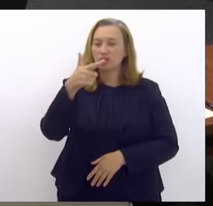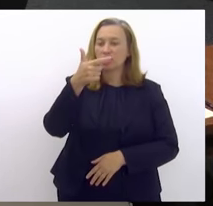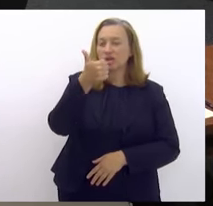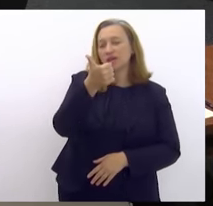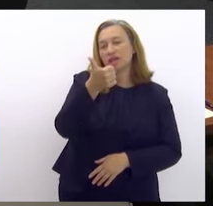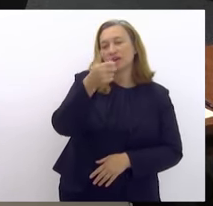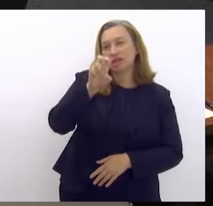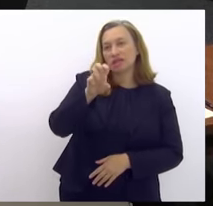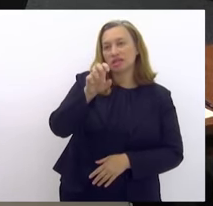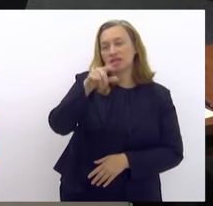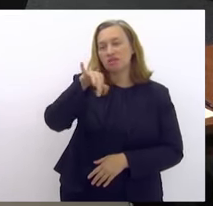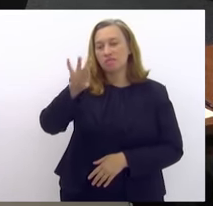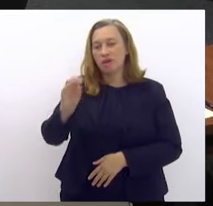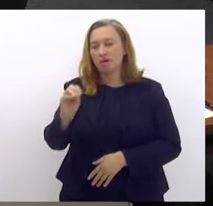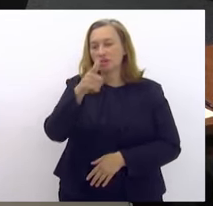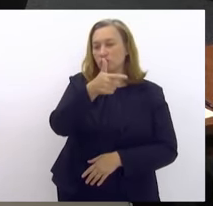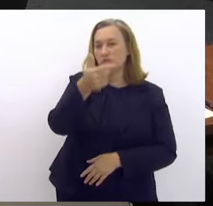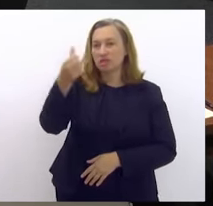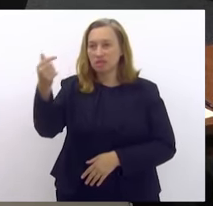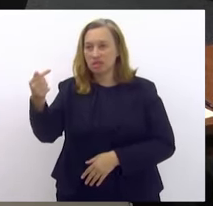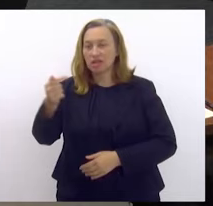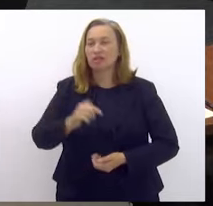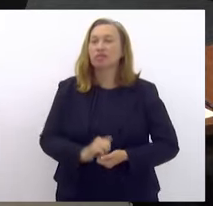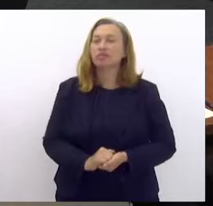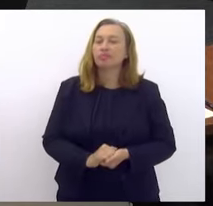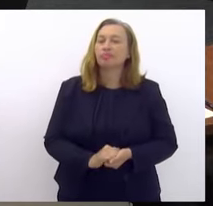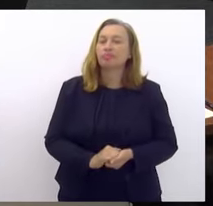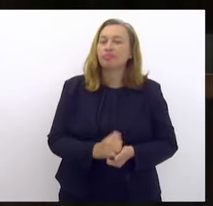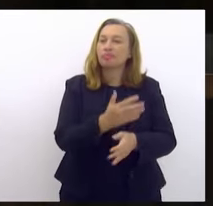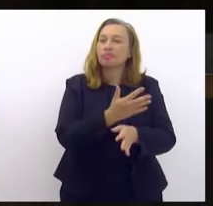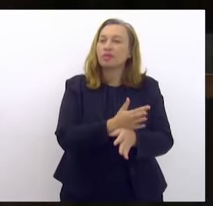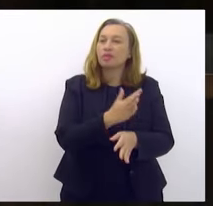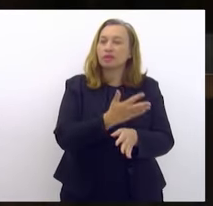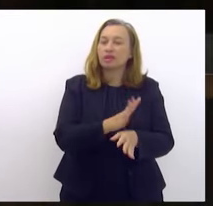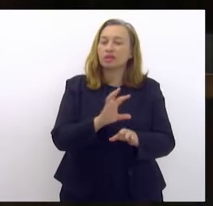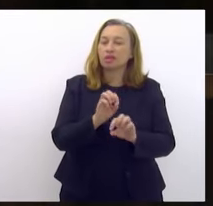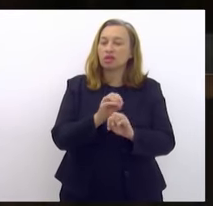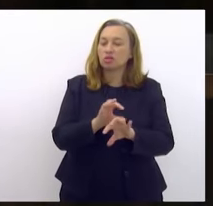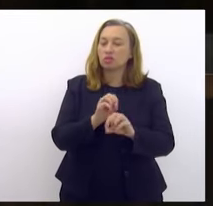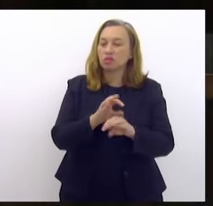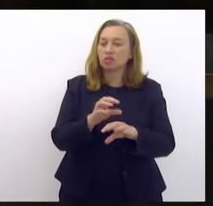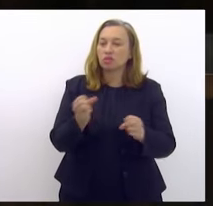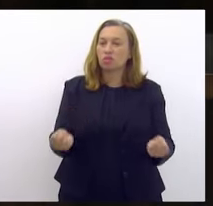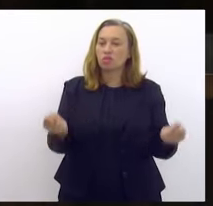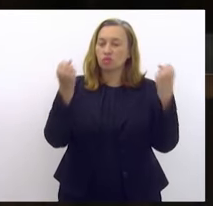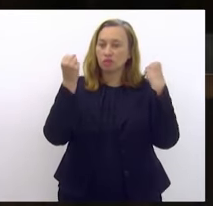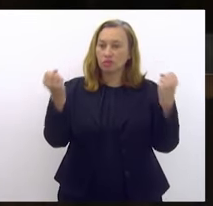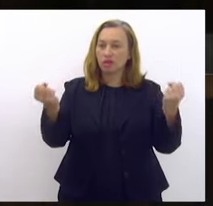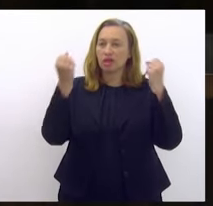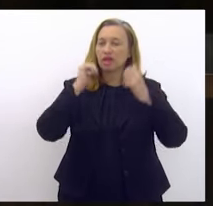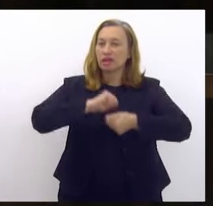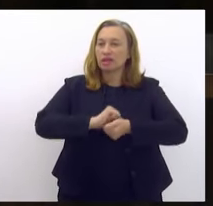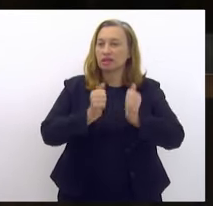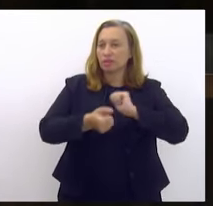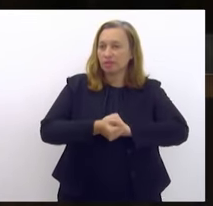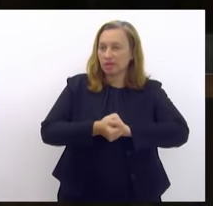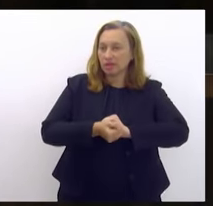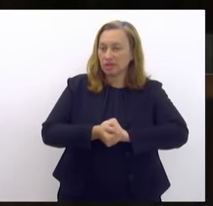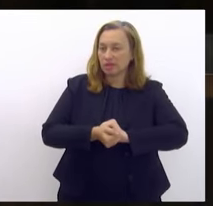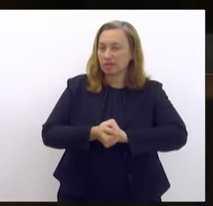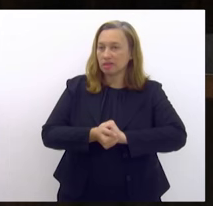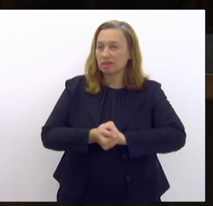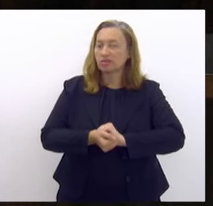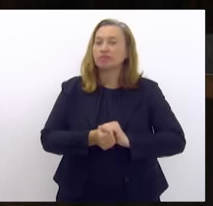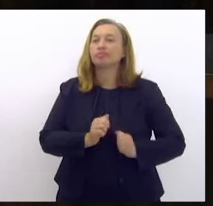de 2017, que dispõe sobre a prática de educação física adaptada na forma que